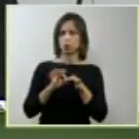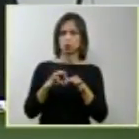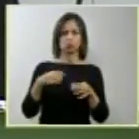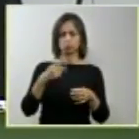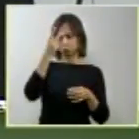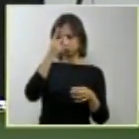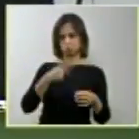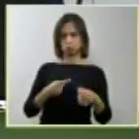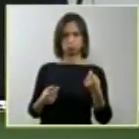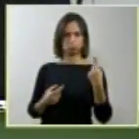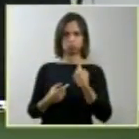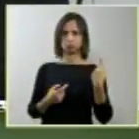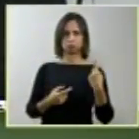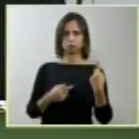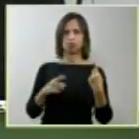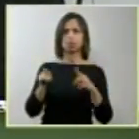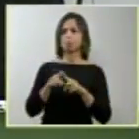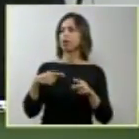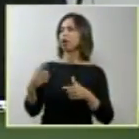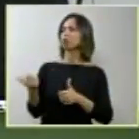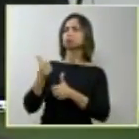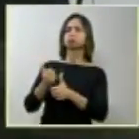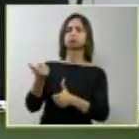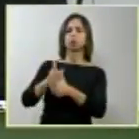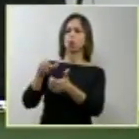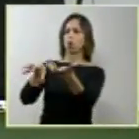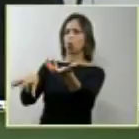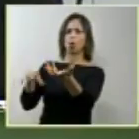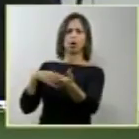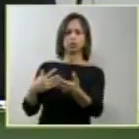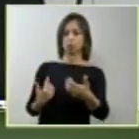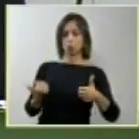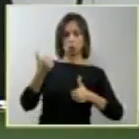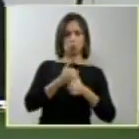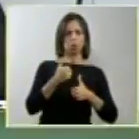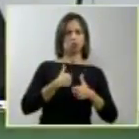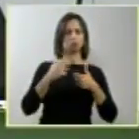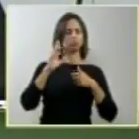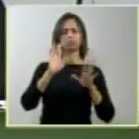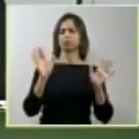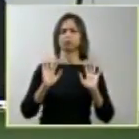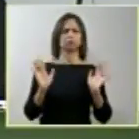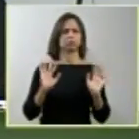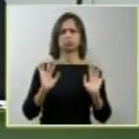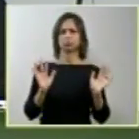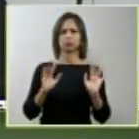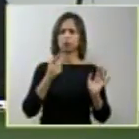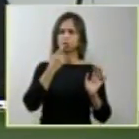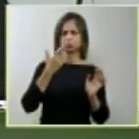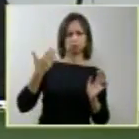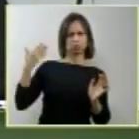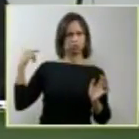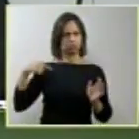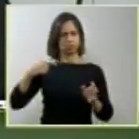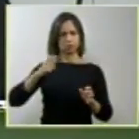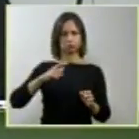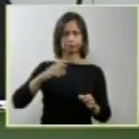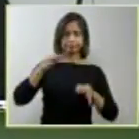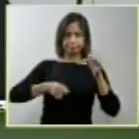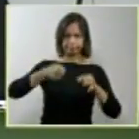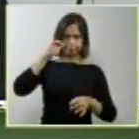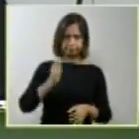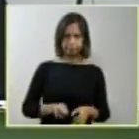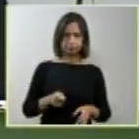nos substituir ao Congresso Nacional, nos últimos julgamentos, né?